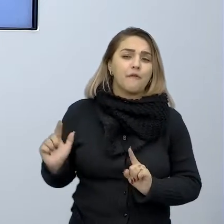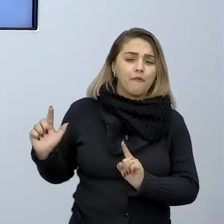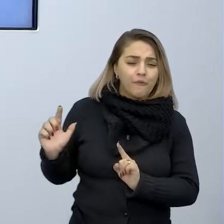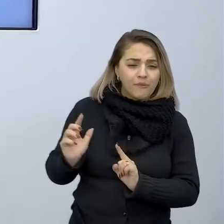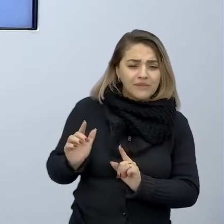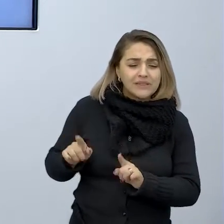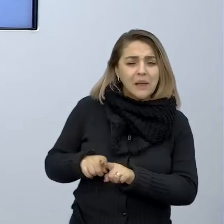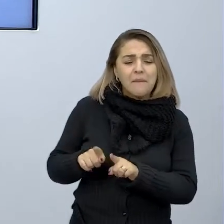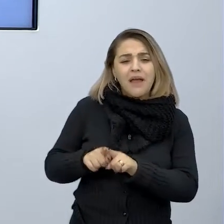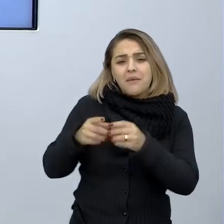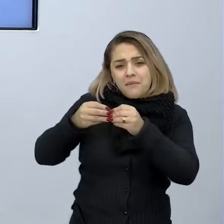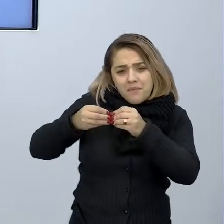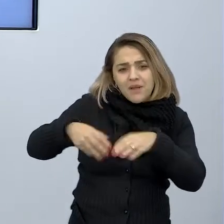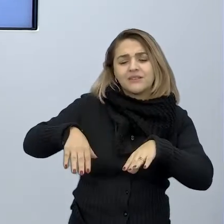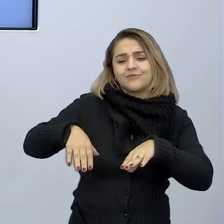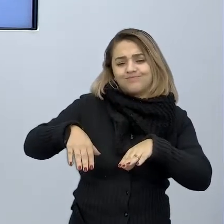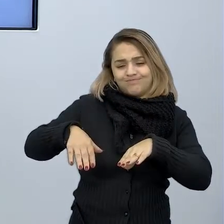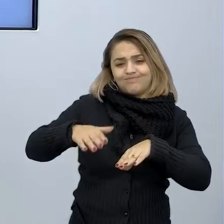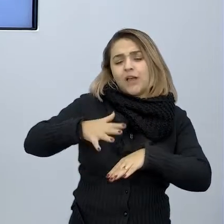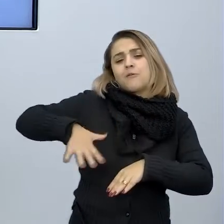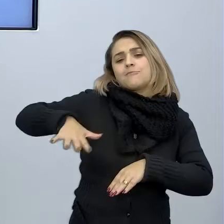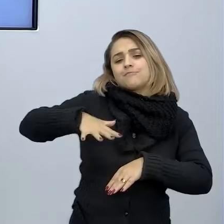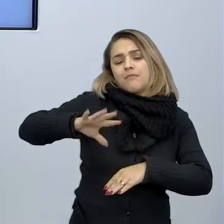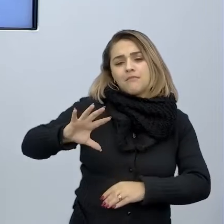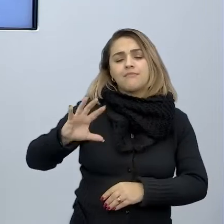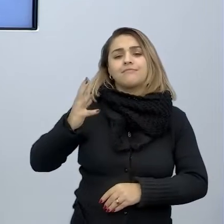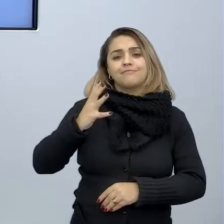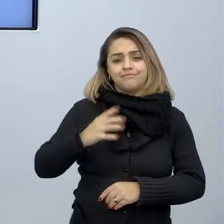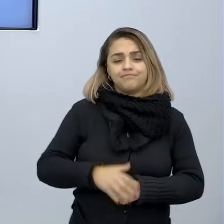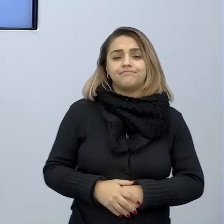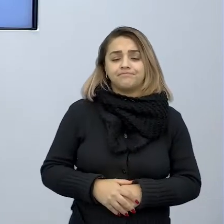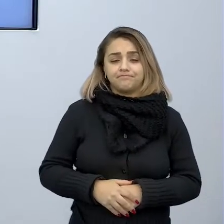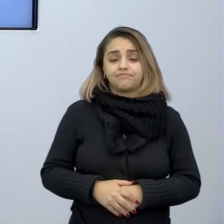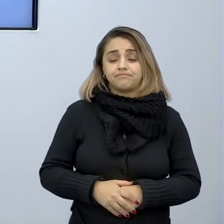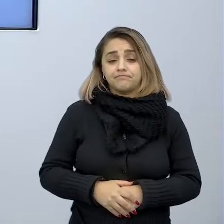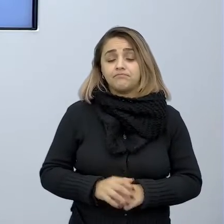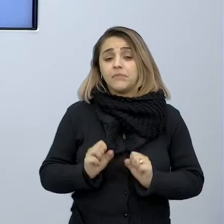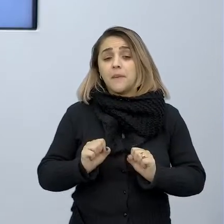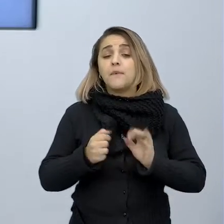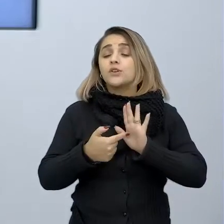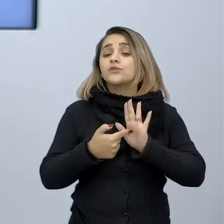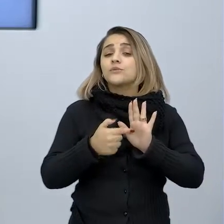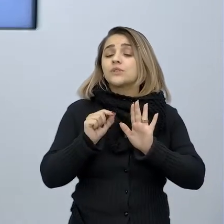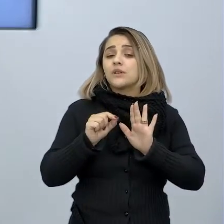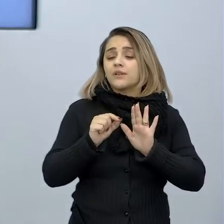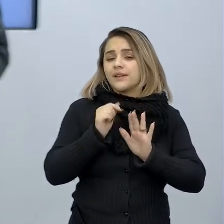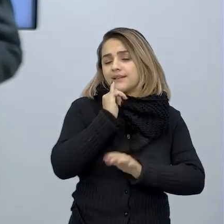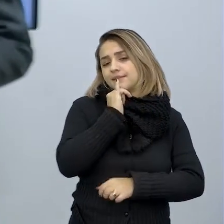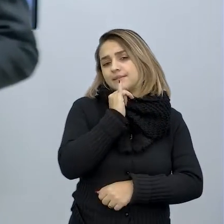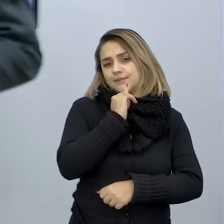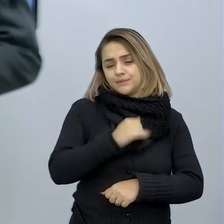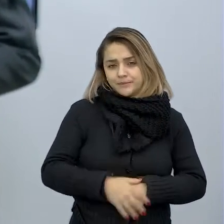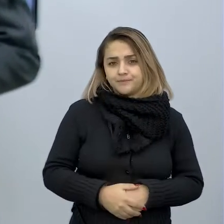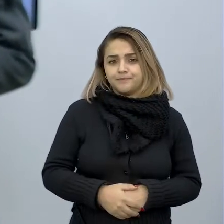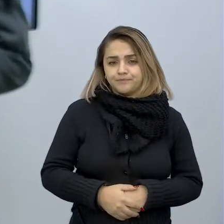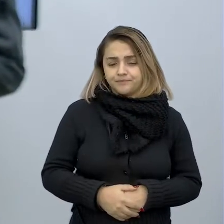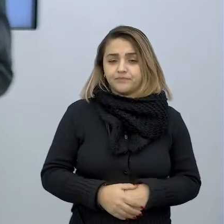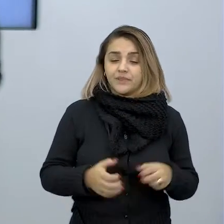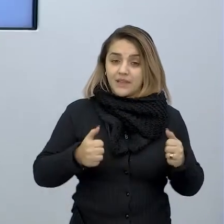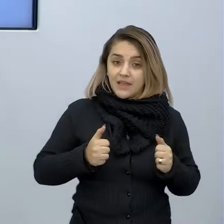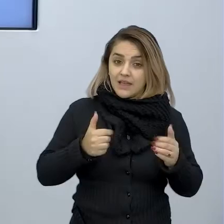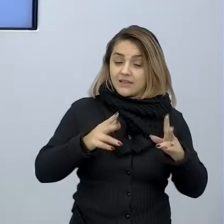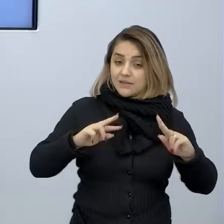de tragédia, de forma que elas poderiam ser classificadas nesse exemplo de